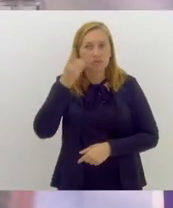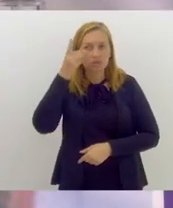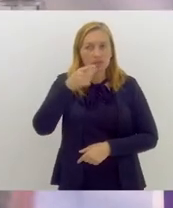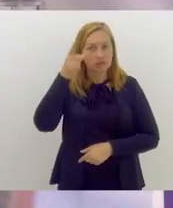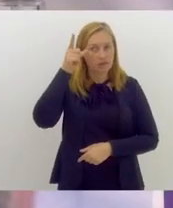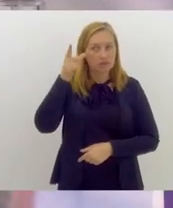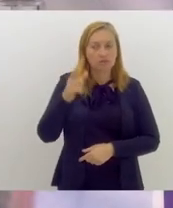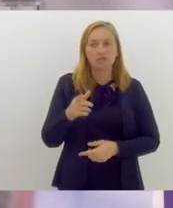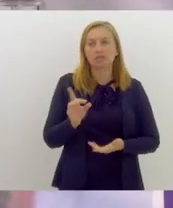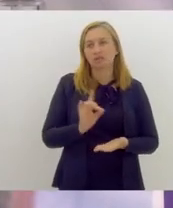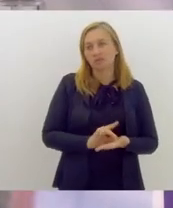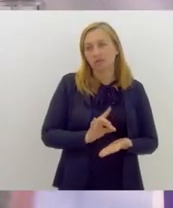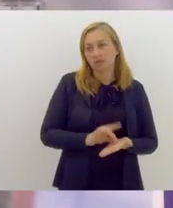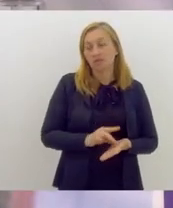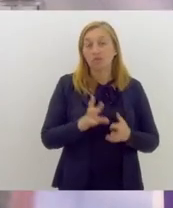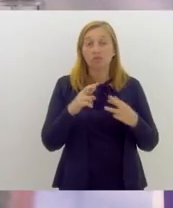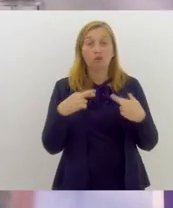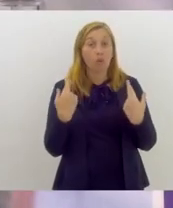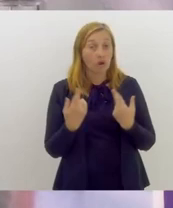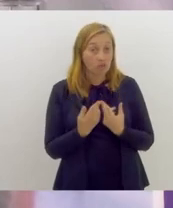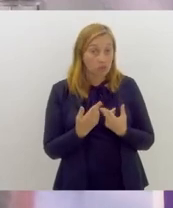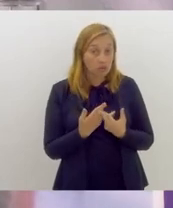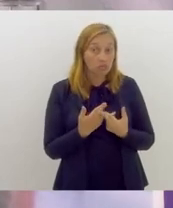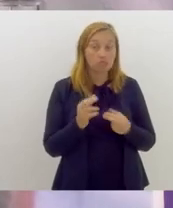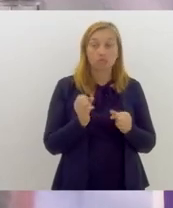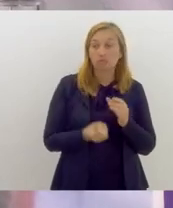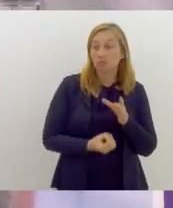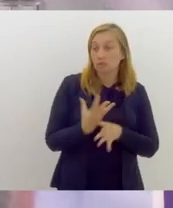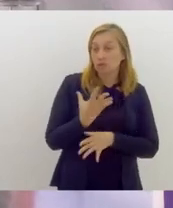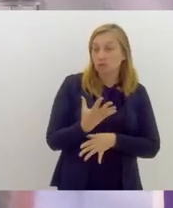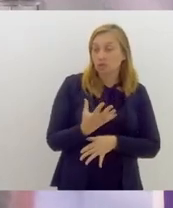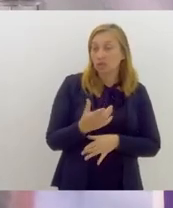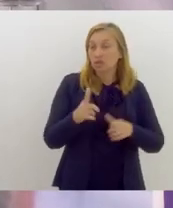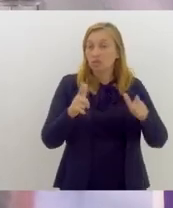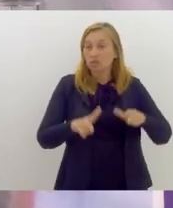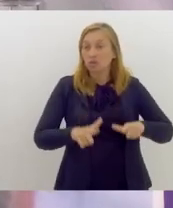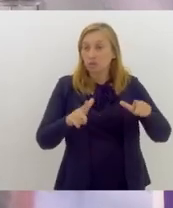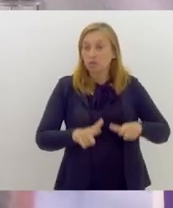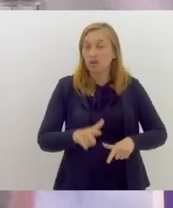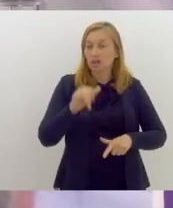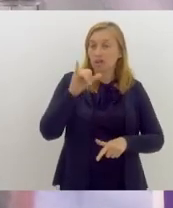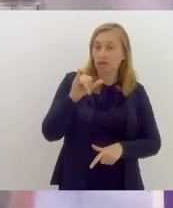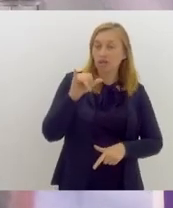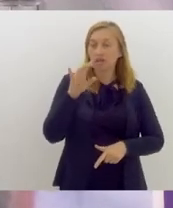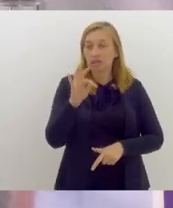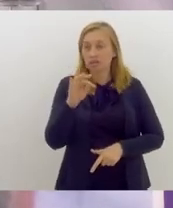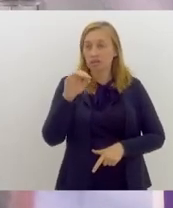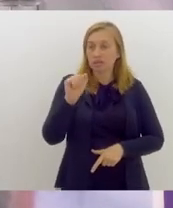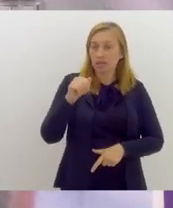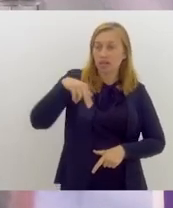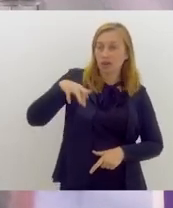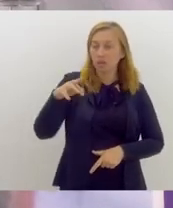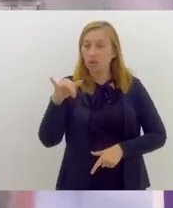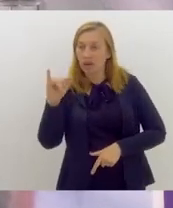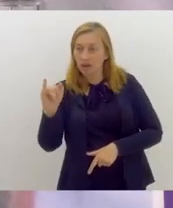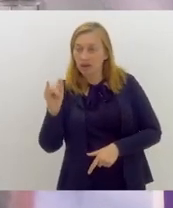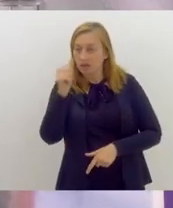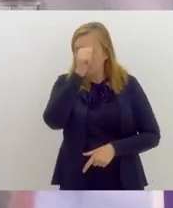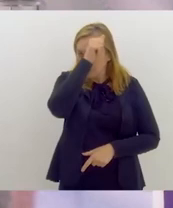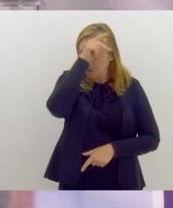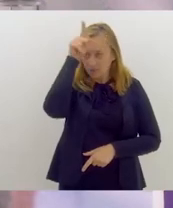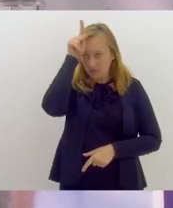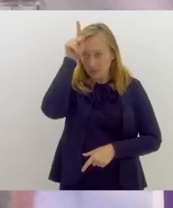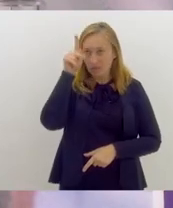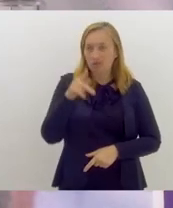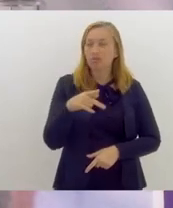um convidado uma reunião foi promovida no território de Itaguaí ou seja na prefeitura de Itaguaí